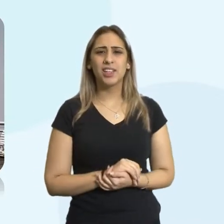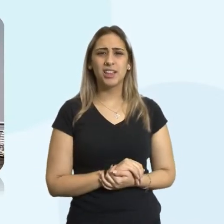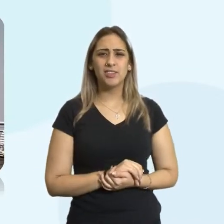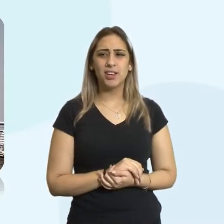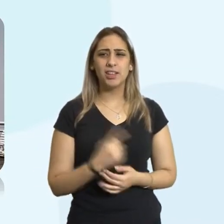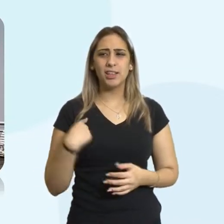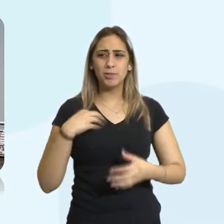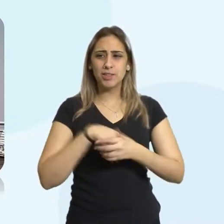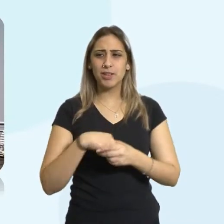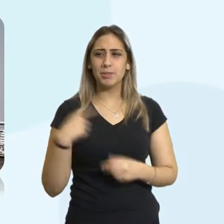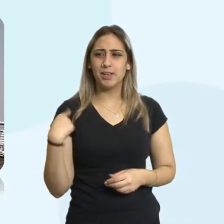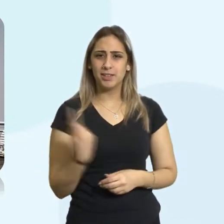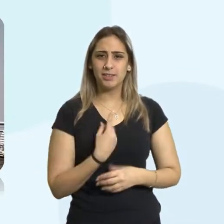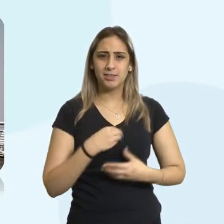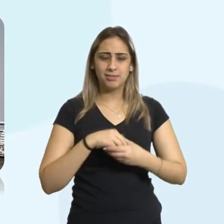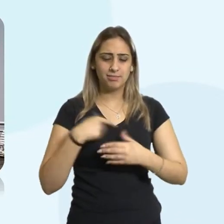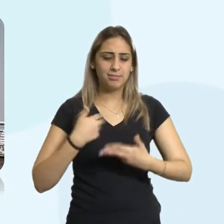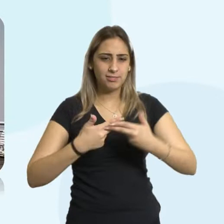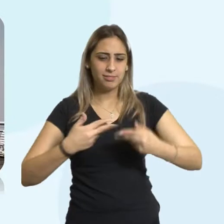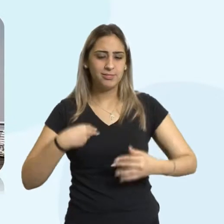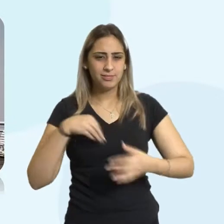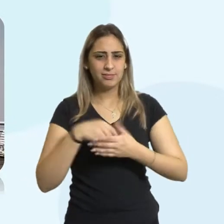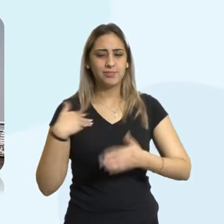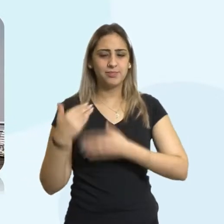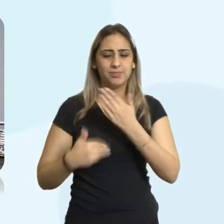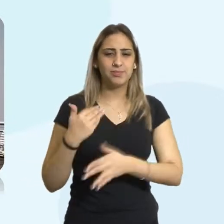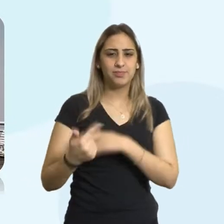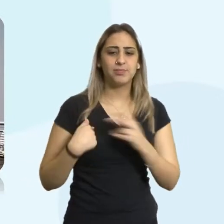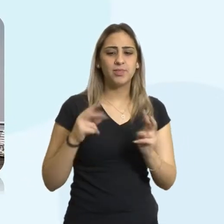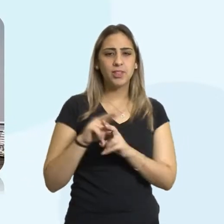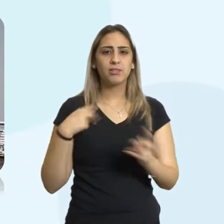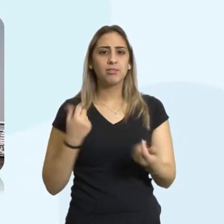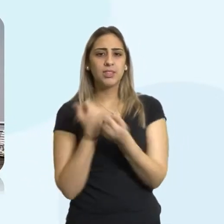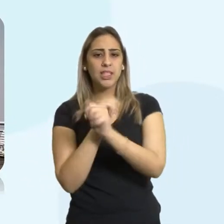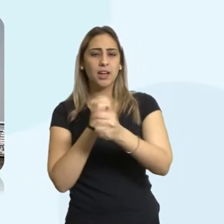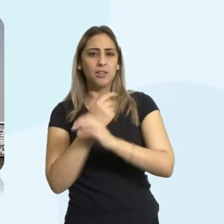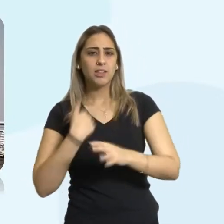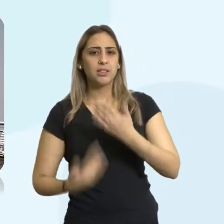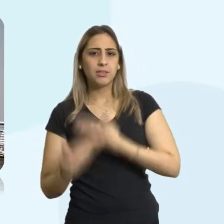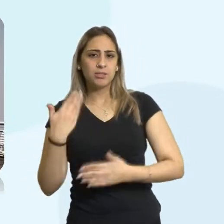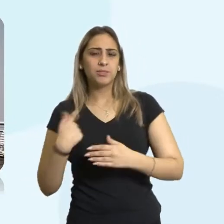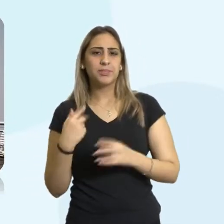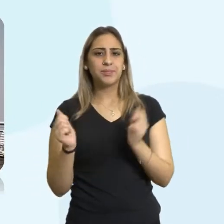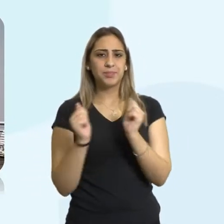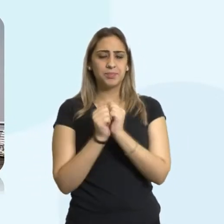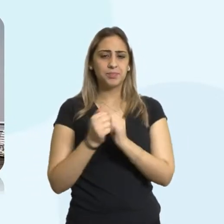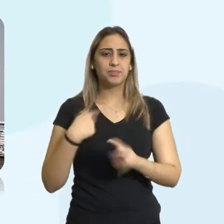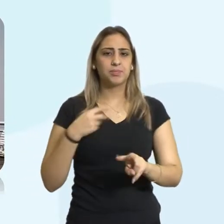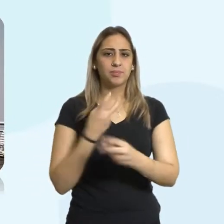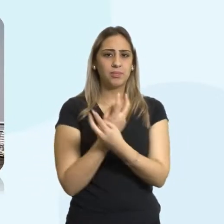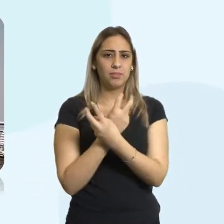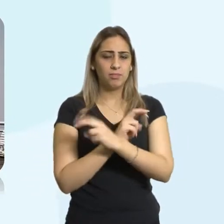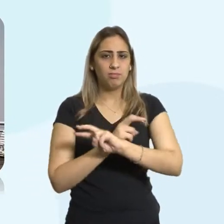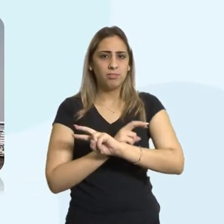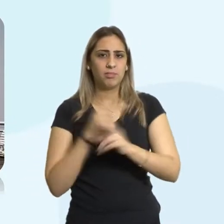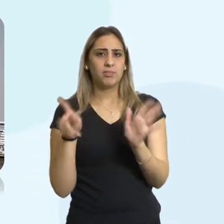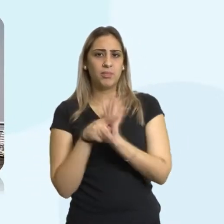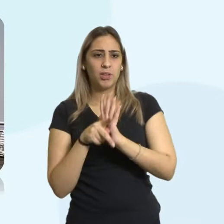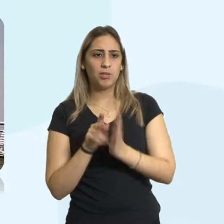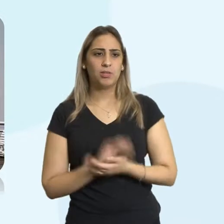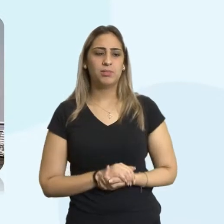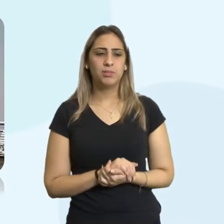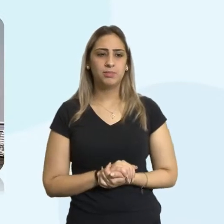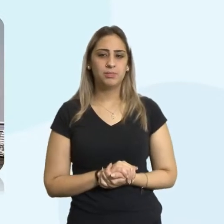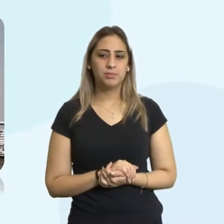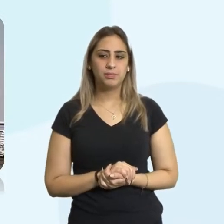trazendo aí remetendo já aí a arma uma das Armas contra a escravidão que era utilizada EA capoeira fazer aí com